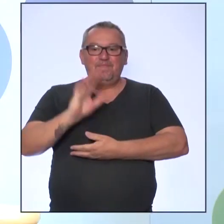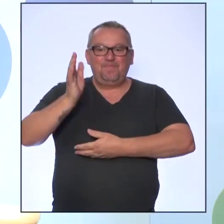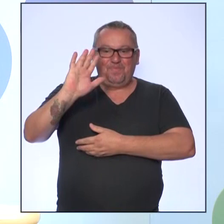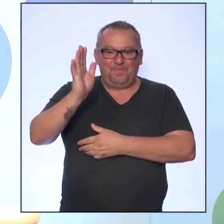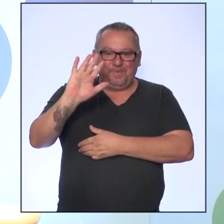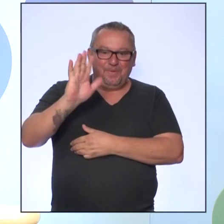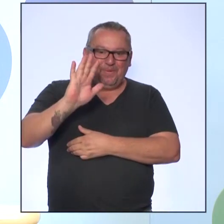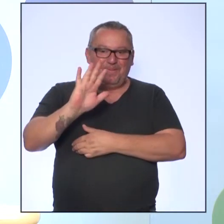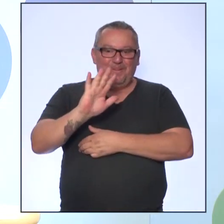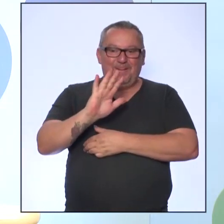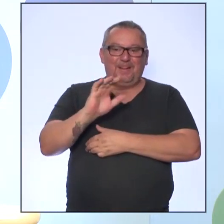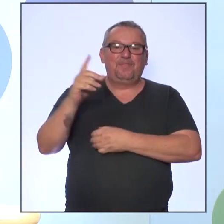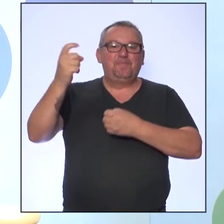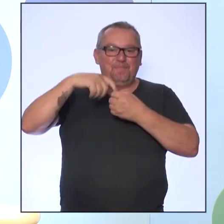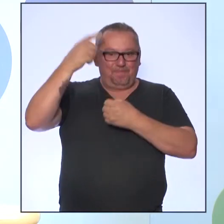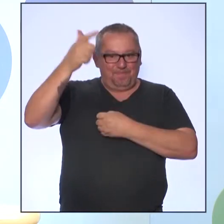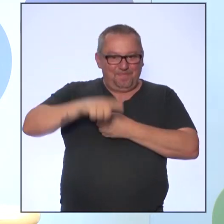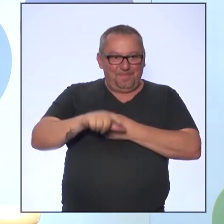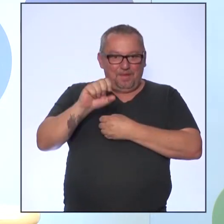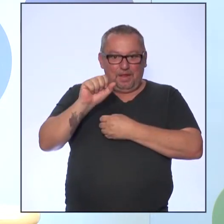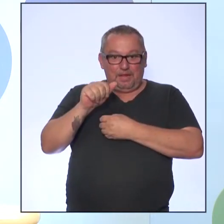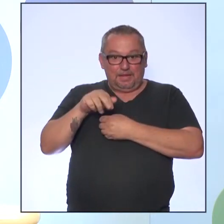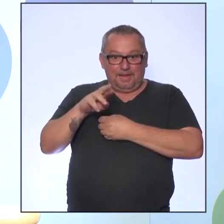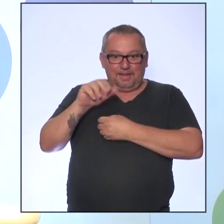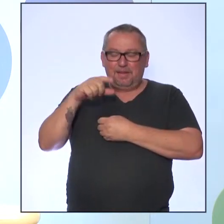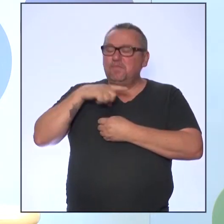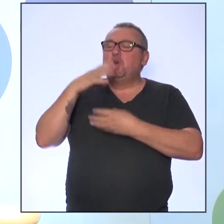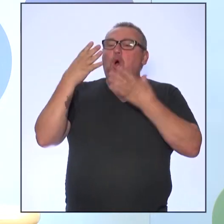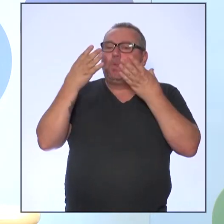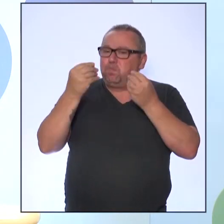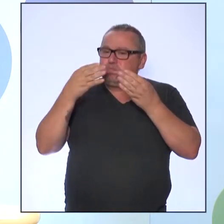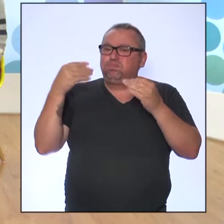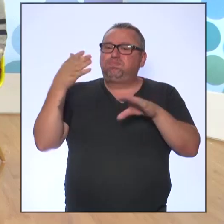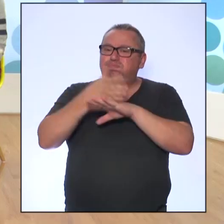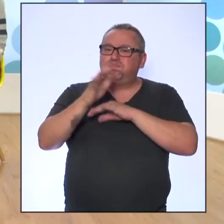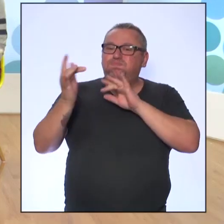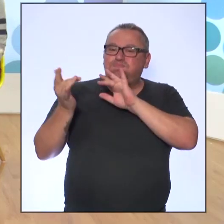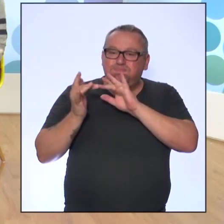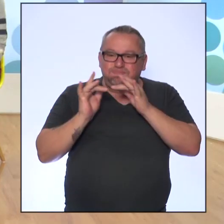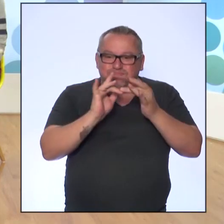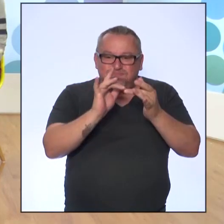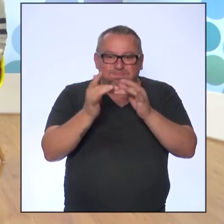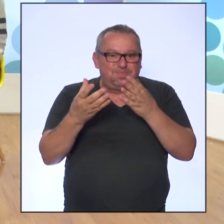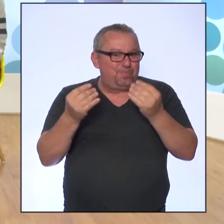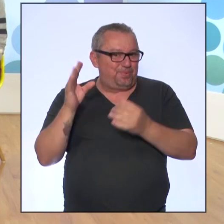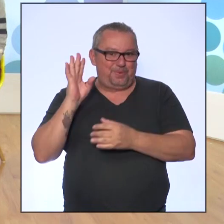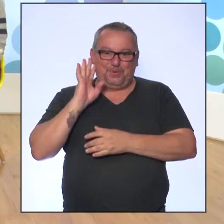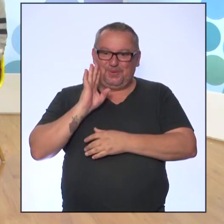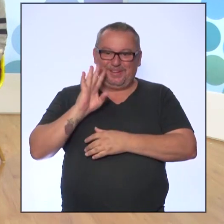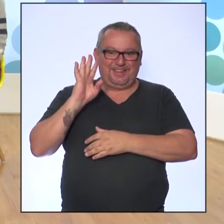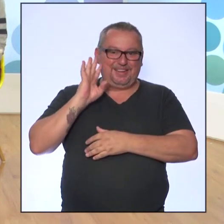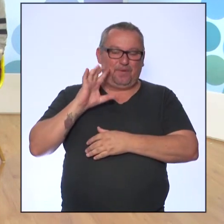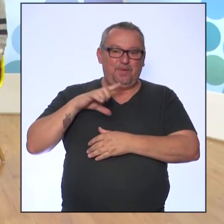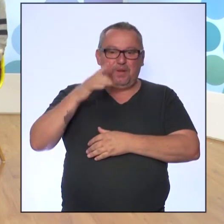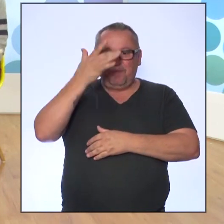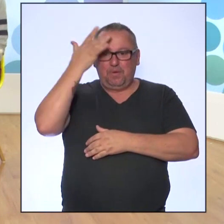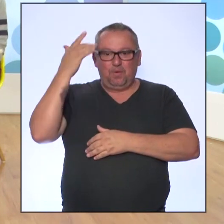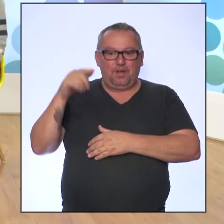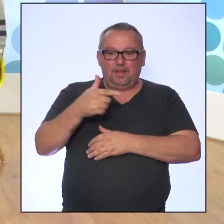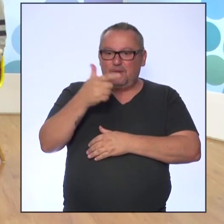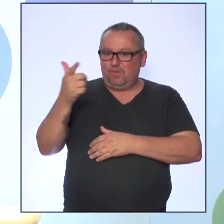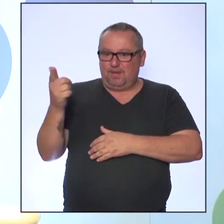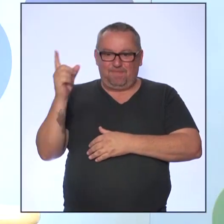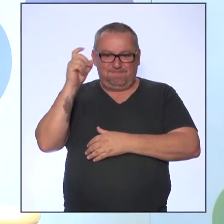Olá, estamos de volta. Sandra, estamos tendo muita interação aqui, ó. Tá bem legal. Tem gente falando que não teve